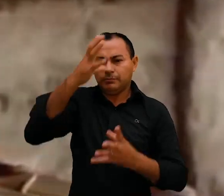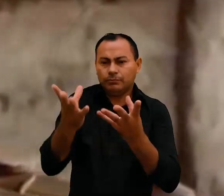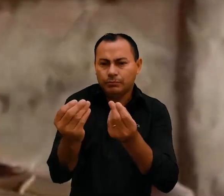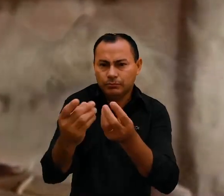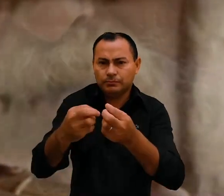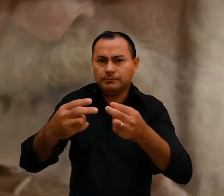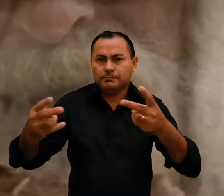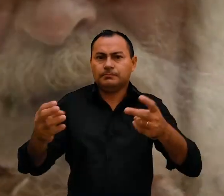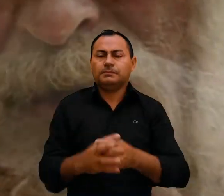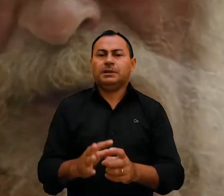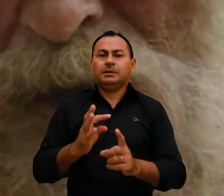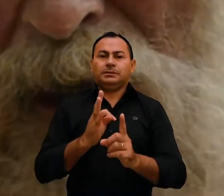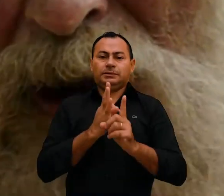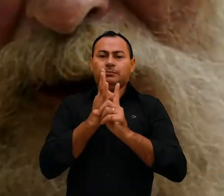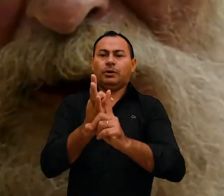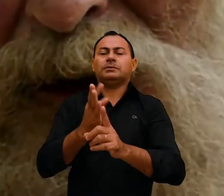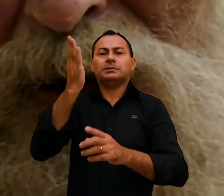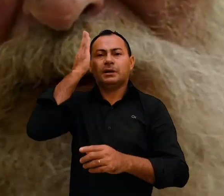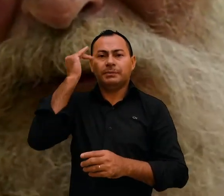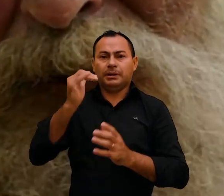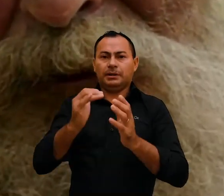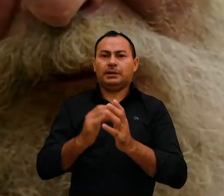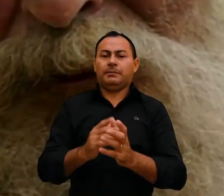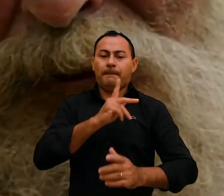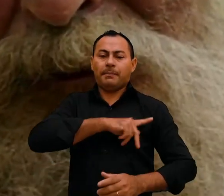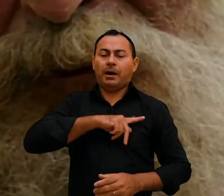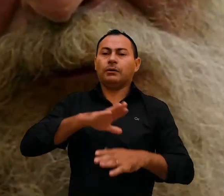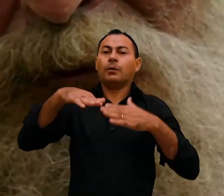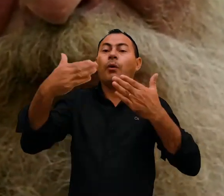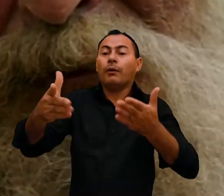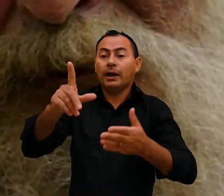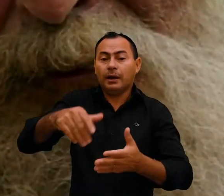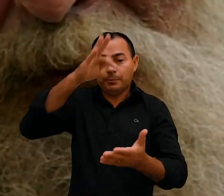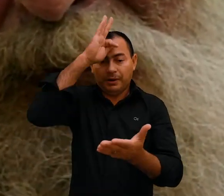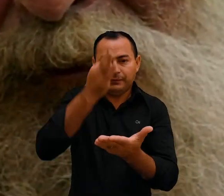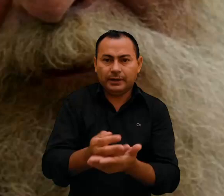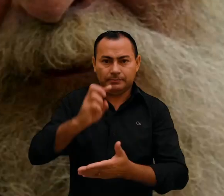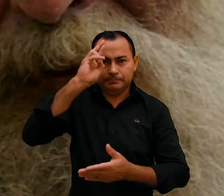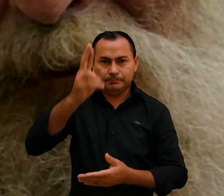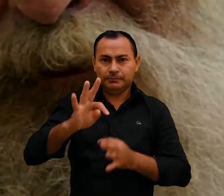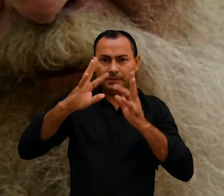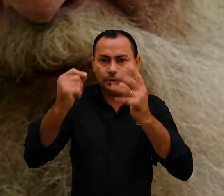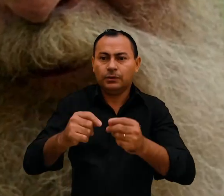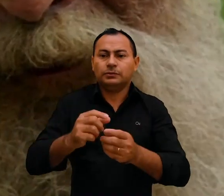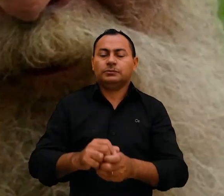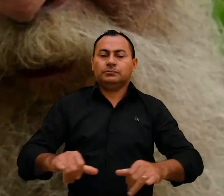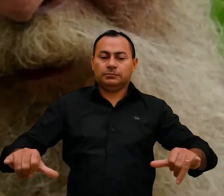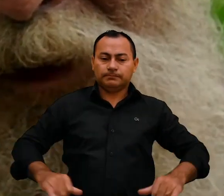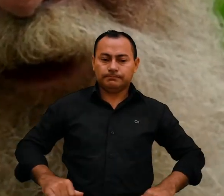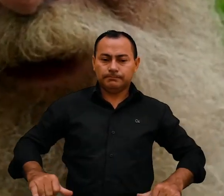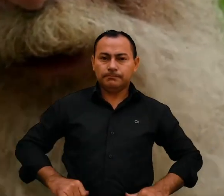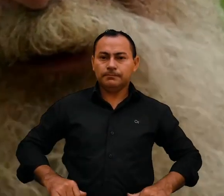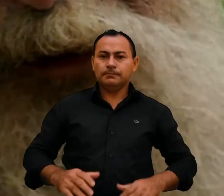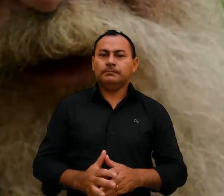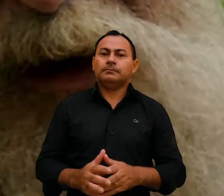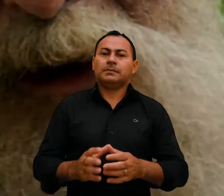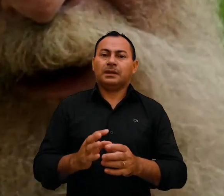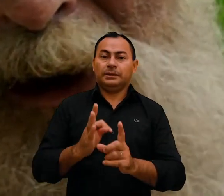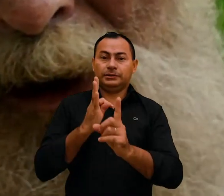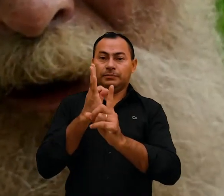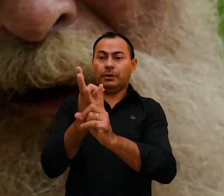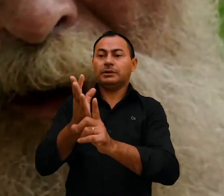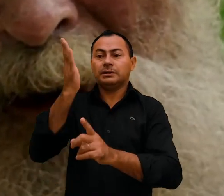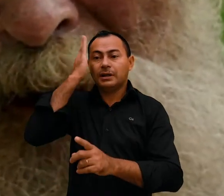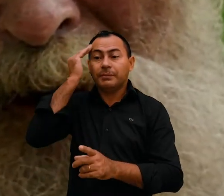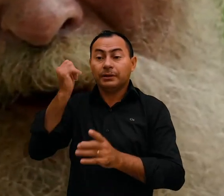aprendido tantas coisas Timóteo sabia no que Paulo queria qual era a Sua Fé e a Razão de todos os seus sofrimento